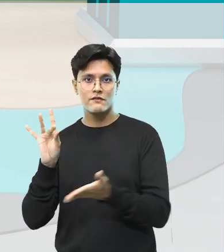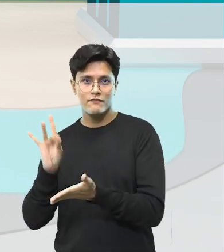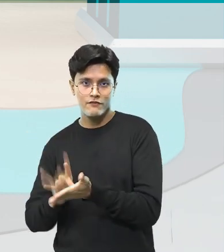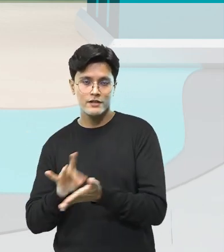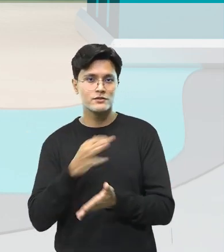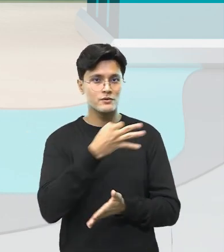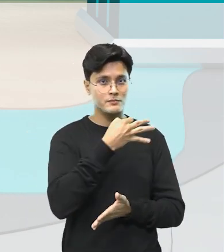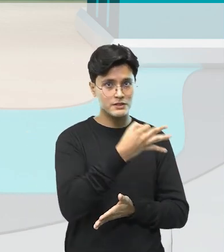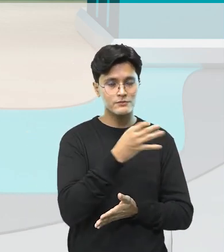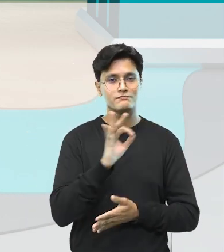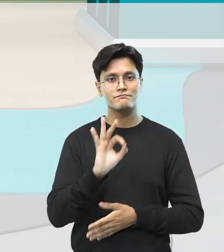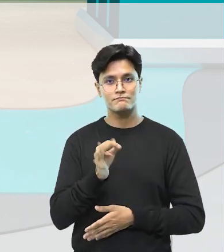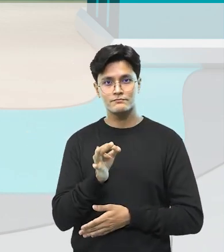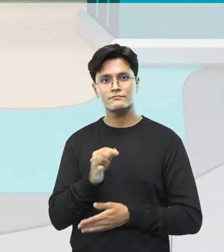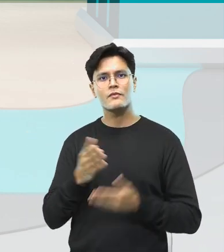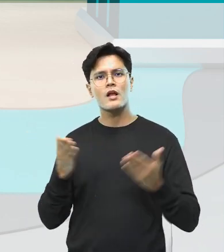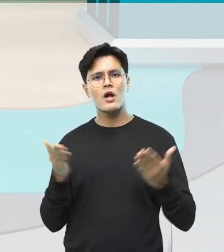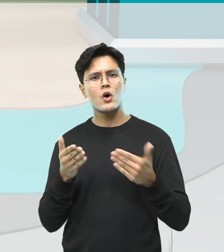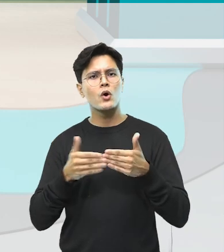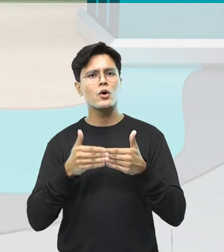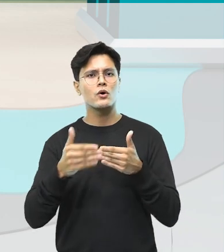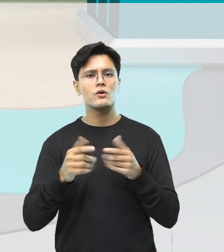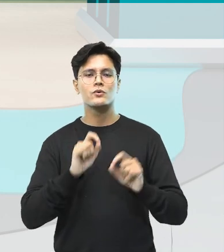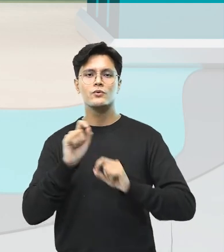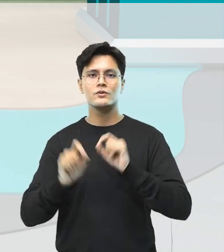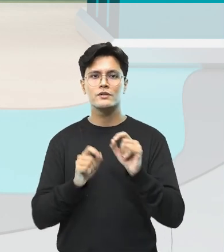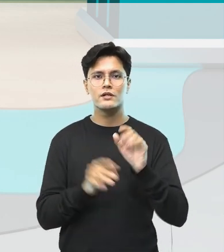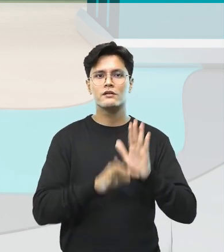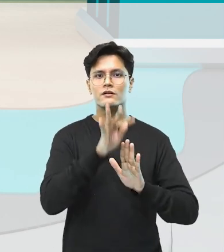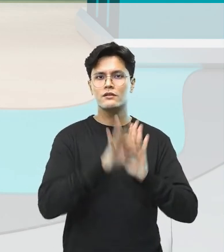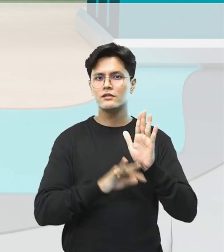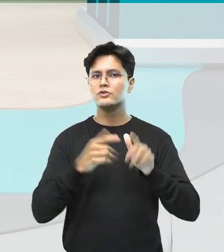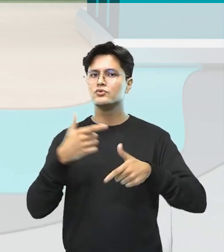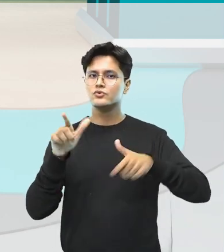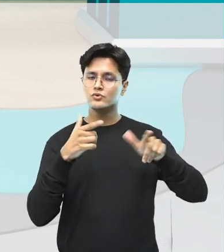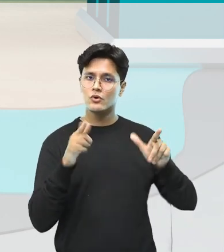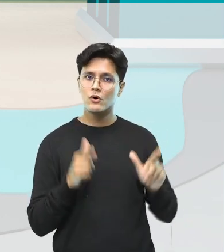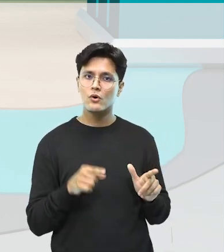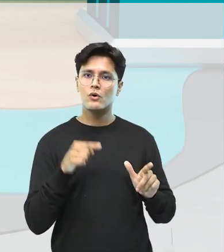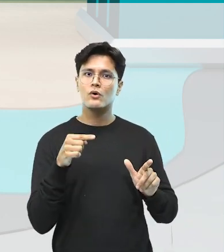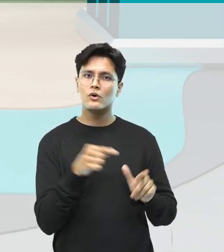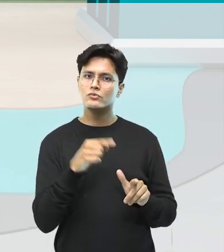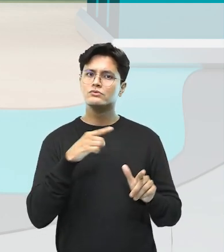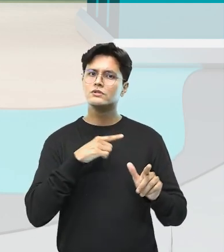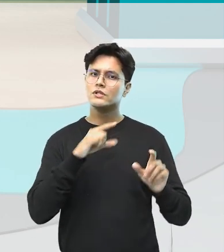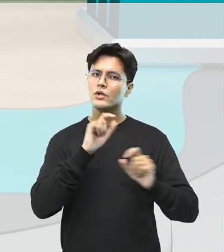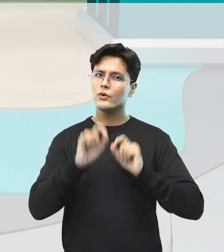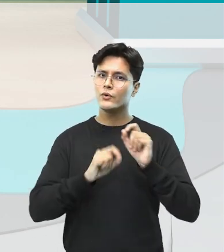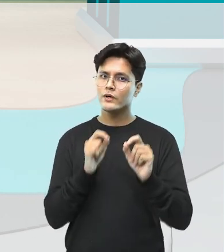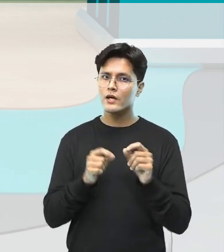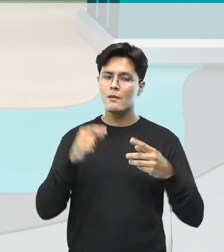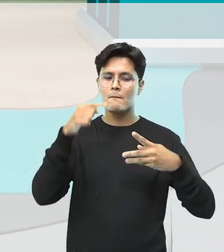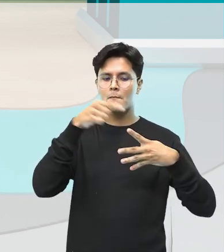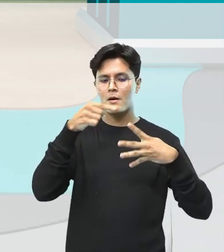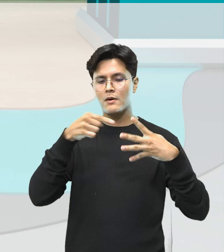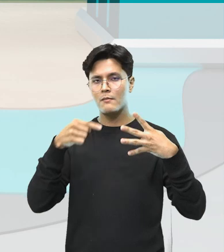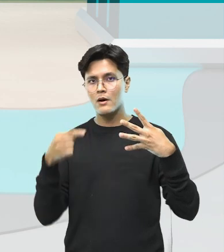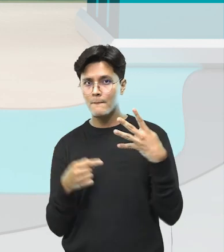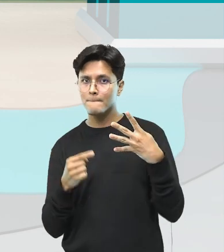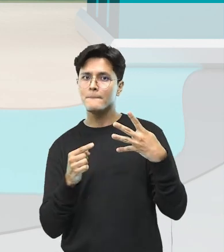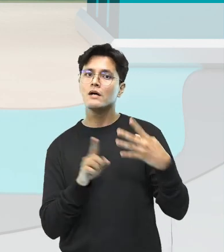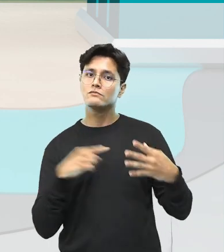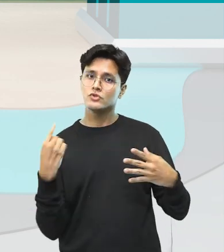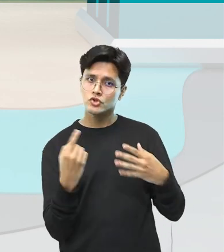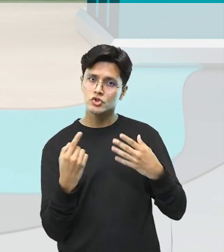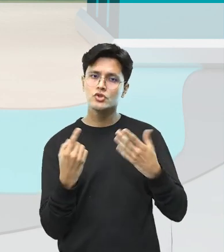fato e opinião. A partir de agora, nós vamos ver outros textos e esses textos trazem aí alternativas para nós discutirmos,